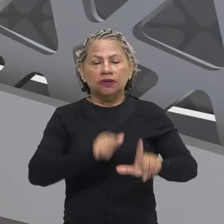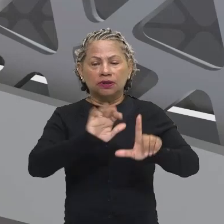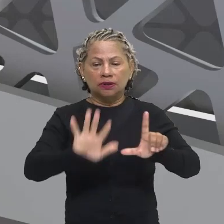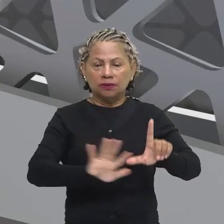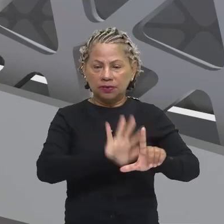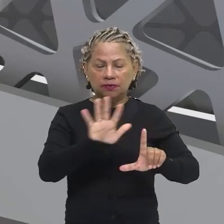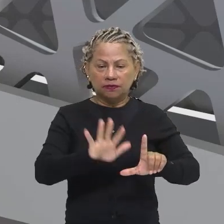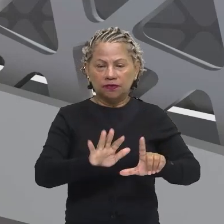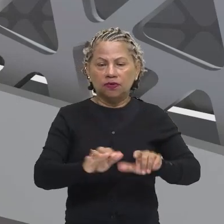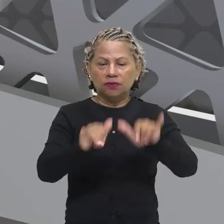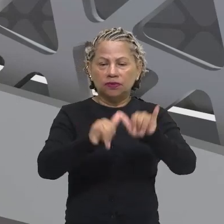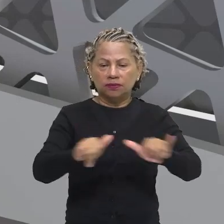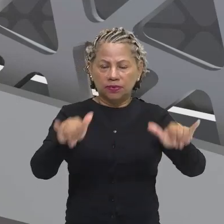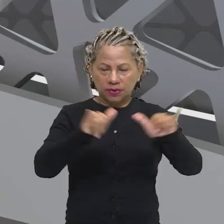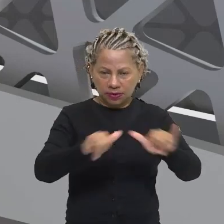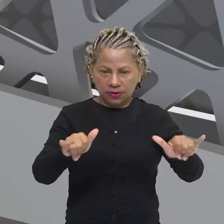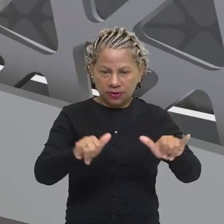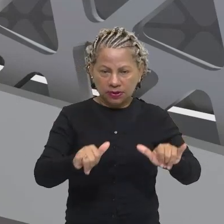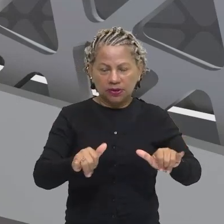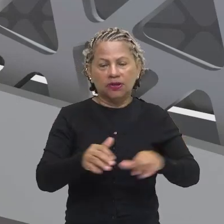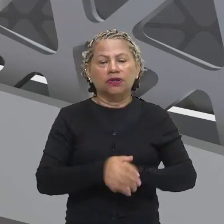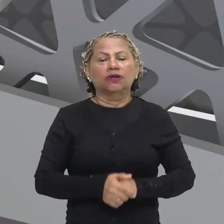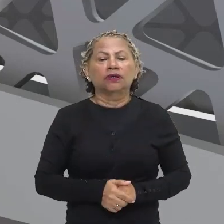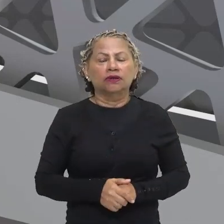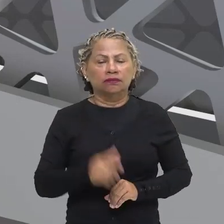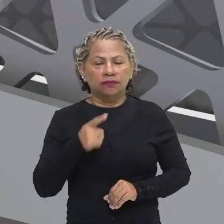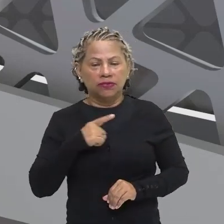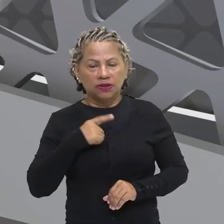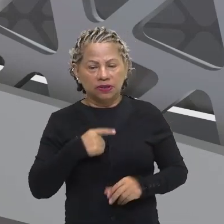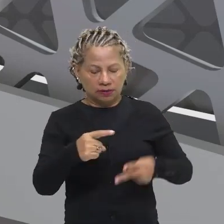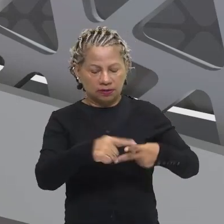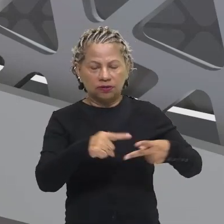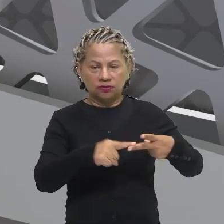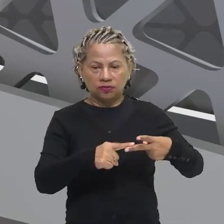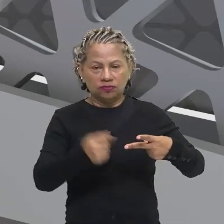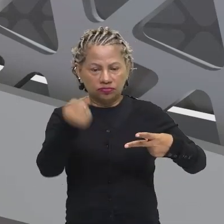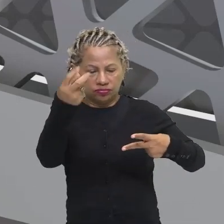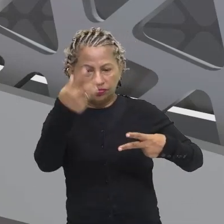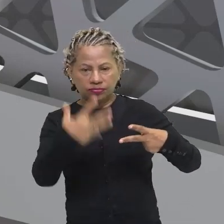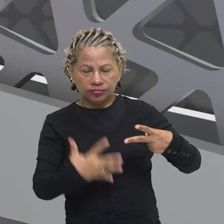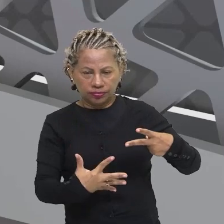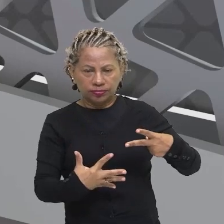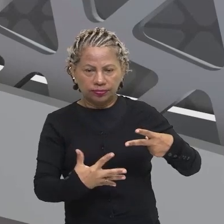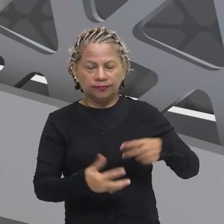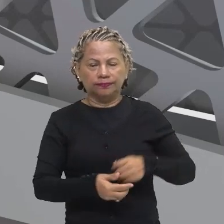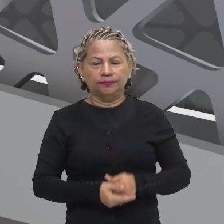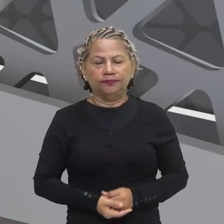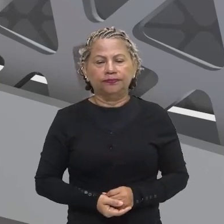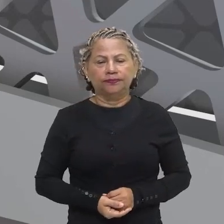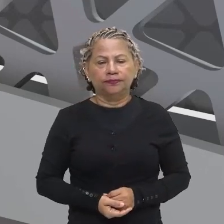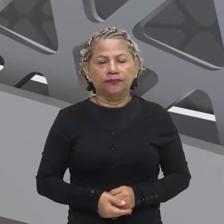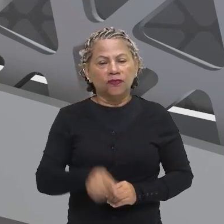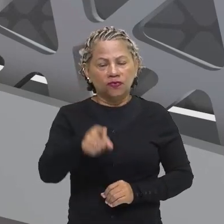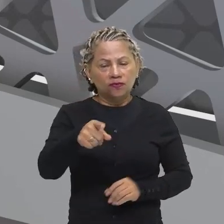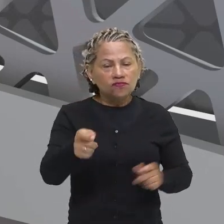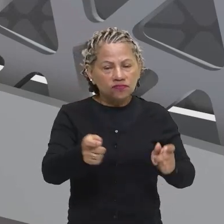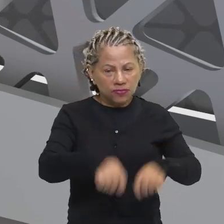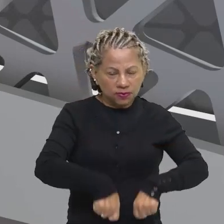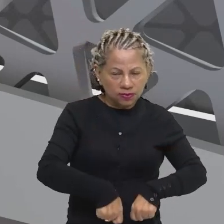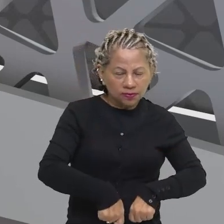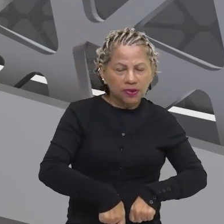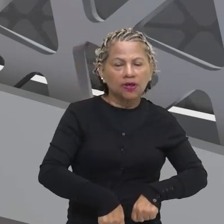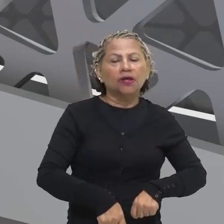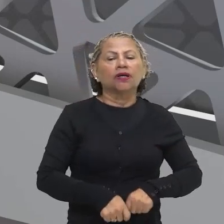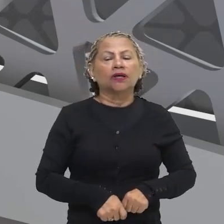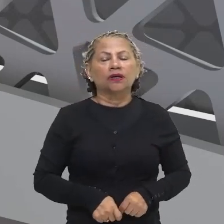para vocês, o Change.org ou o Avaz, que são plataformas específicas para isso, você pode optar